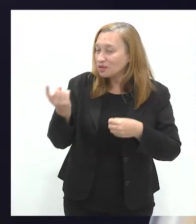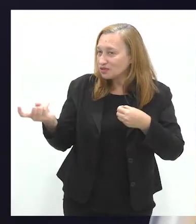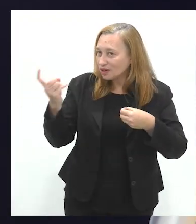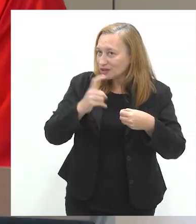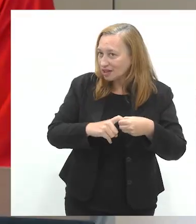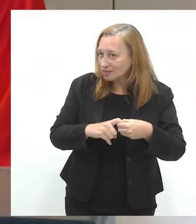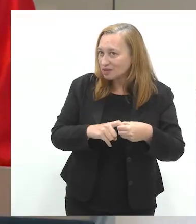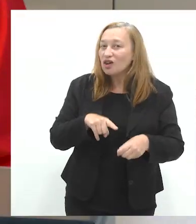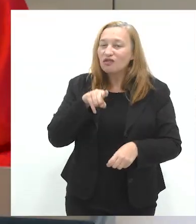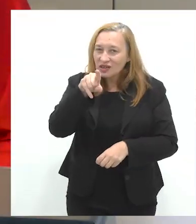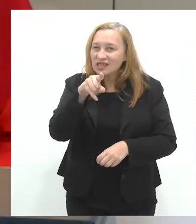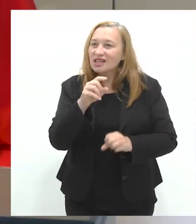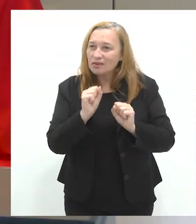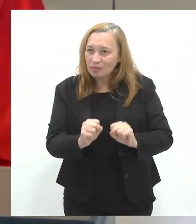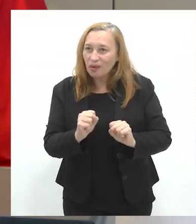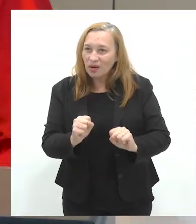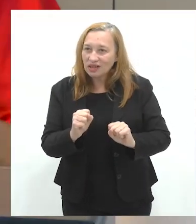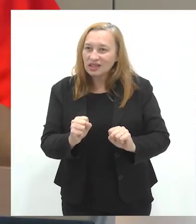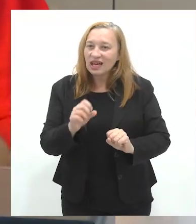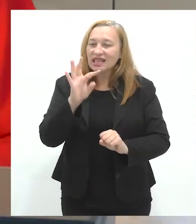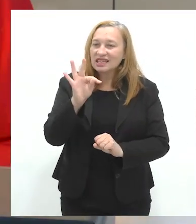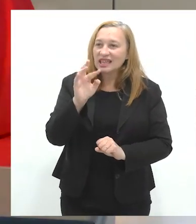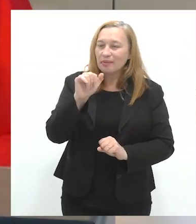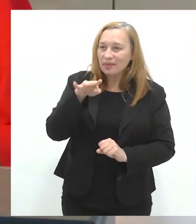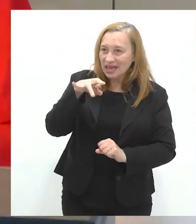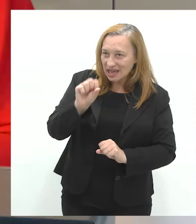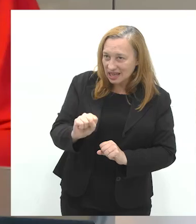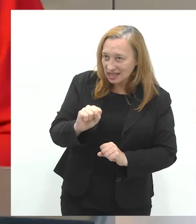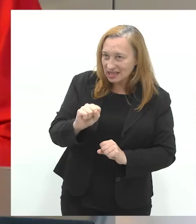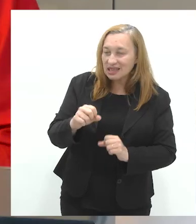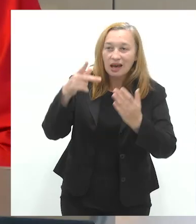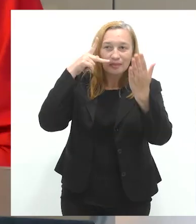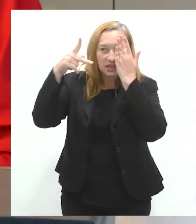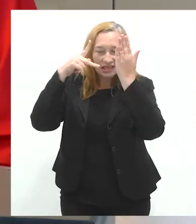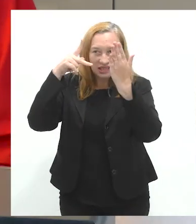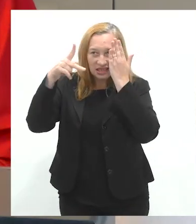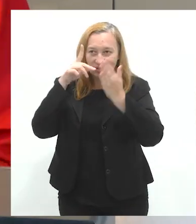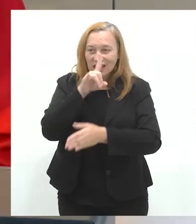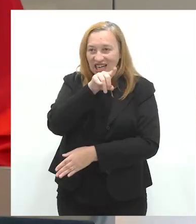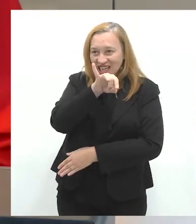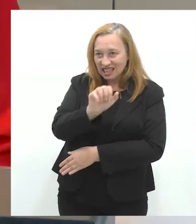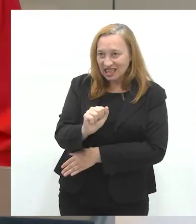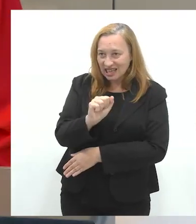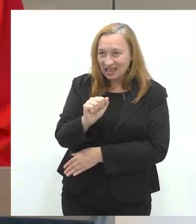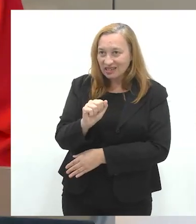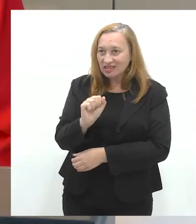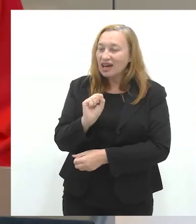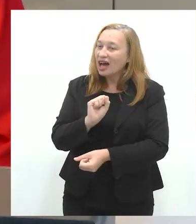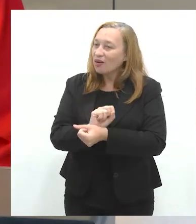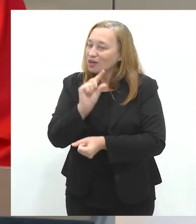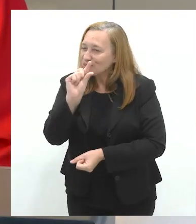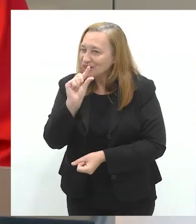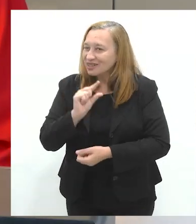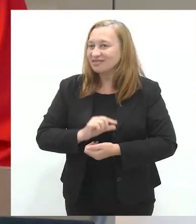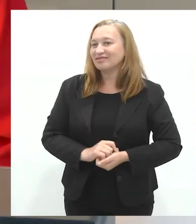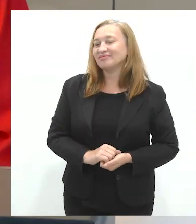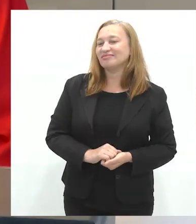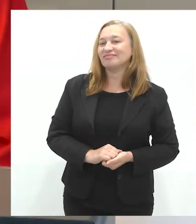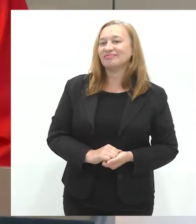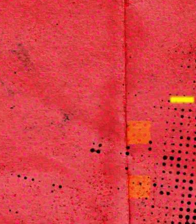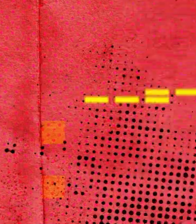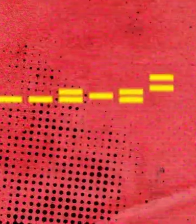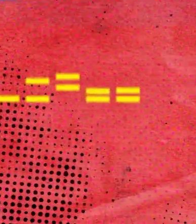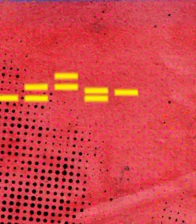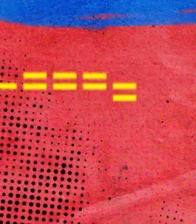aqui um rápido intervalo e daqui a pouquinho a gente volta com Você Pode, com Tamires Nunes, psicopedagoga clínica. Até daqui a